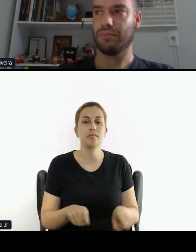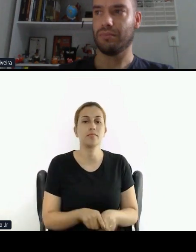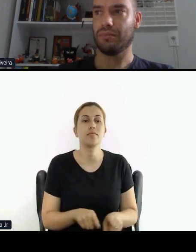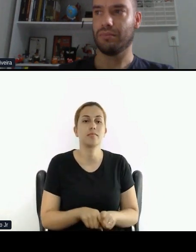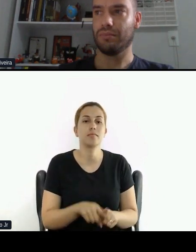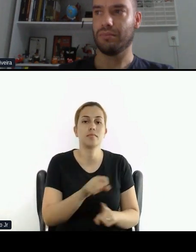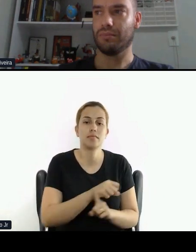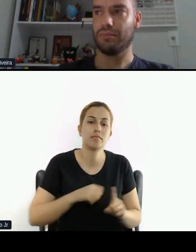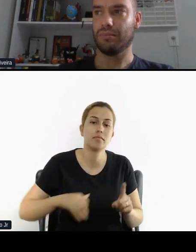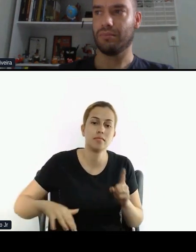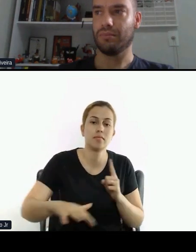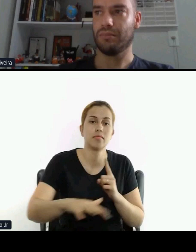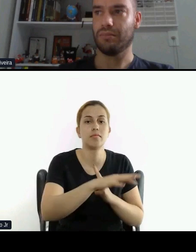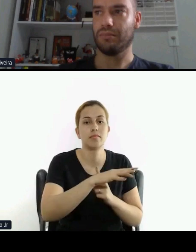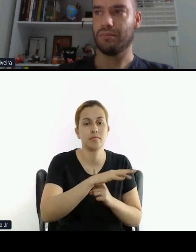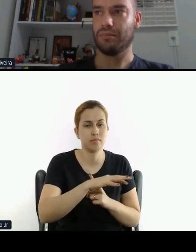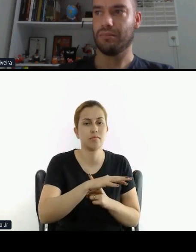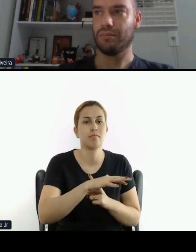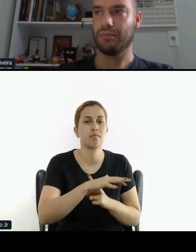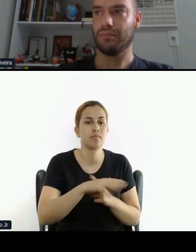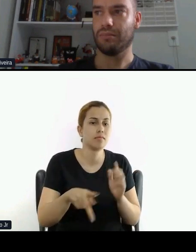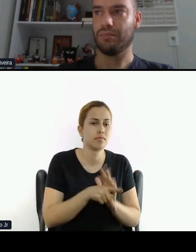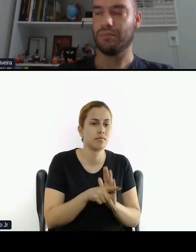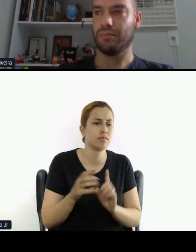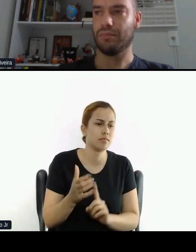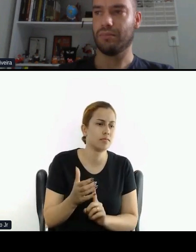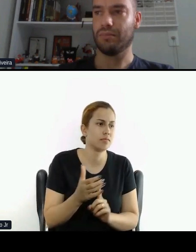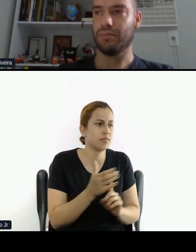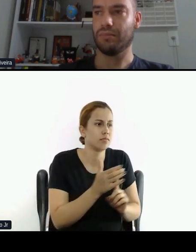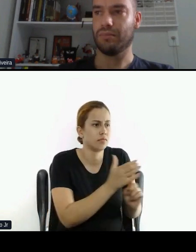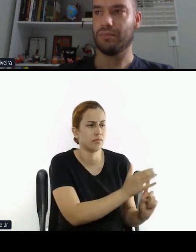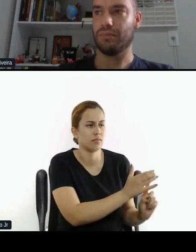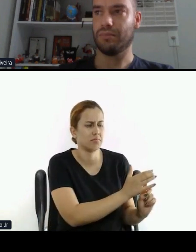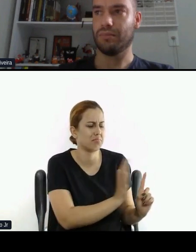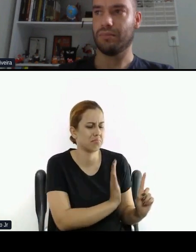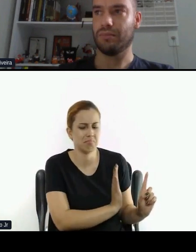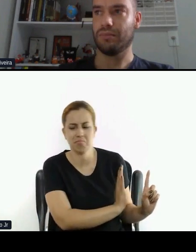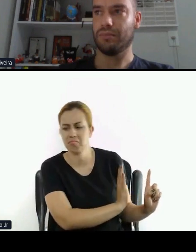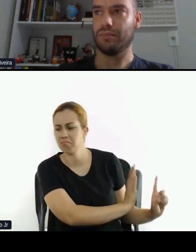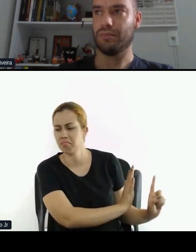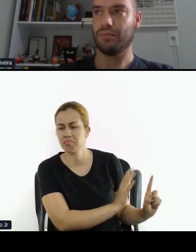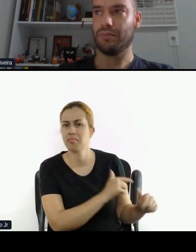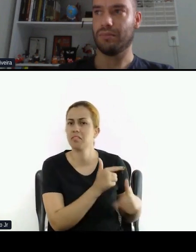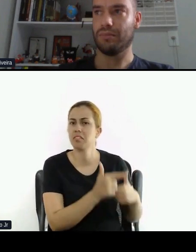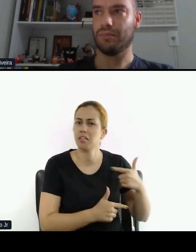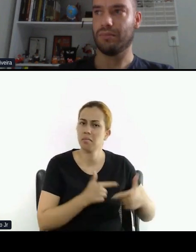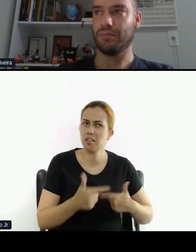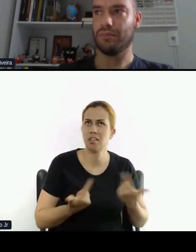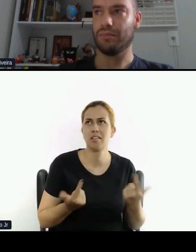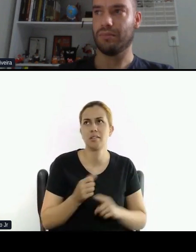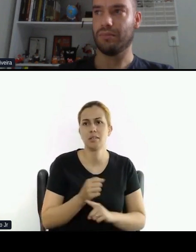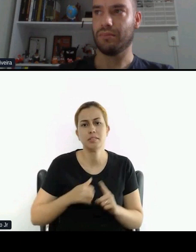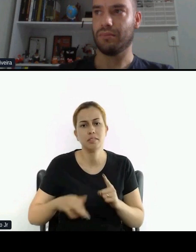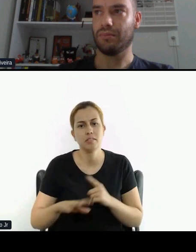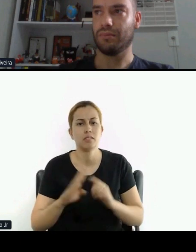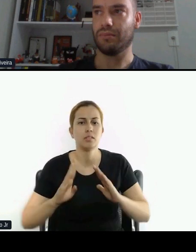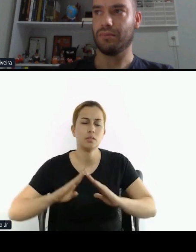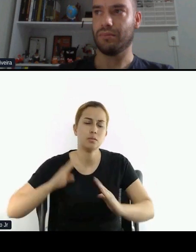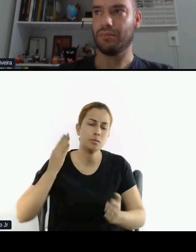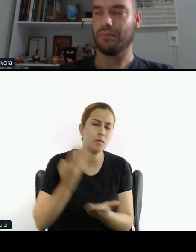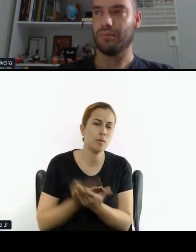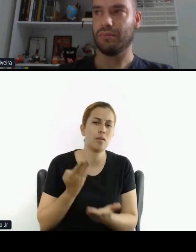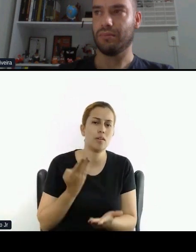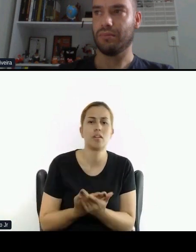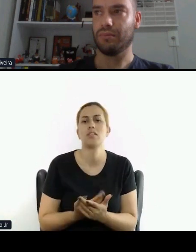envolve a exclusão das pessoas em ambientes sociais, trabalho, né, escola, né. E